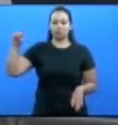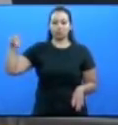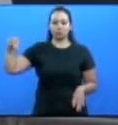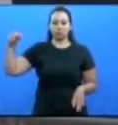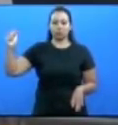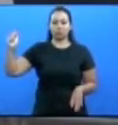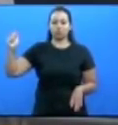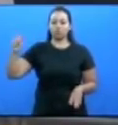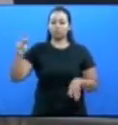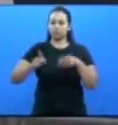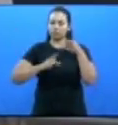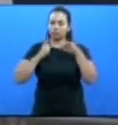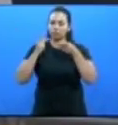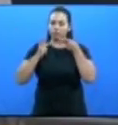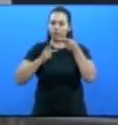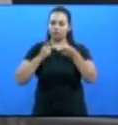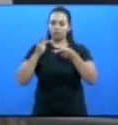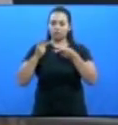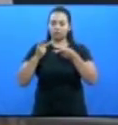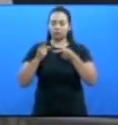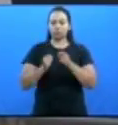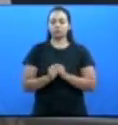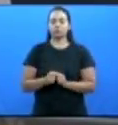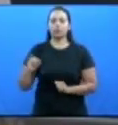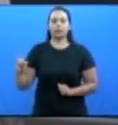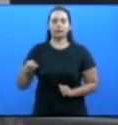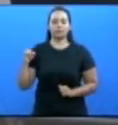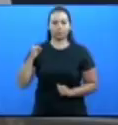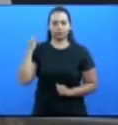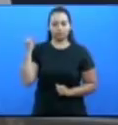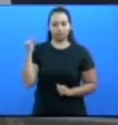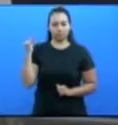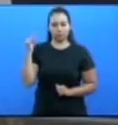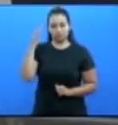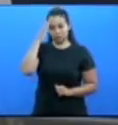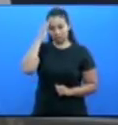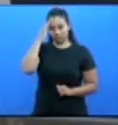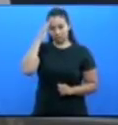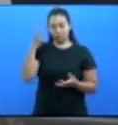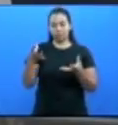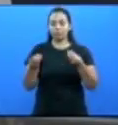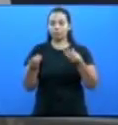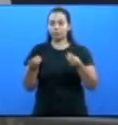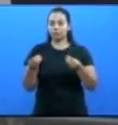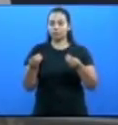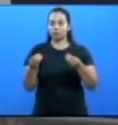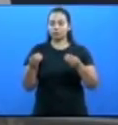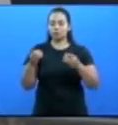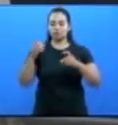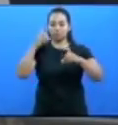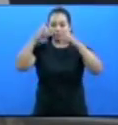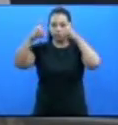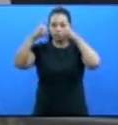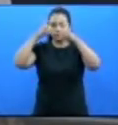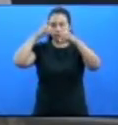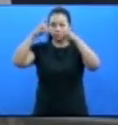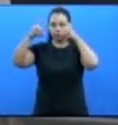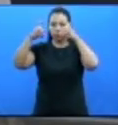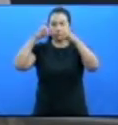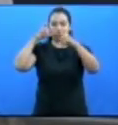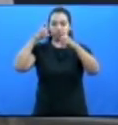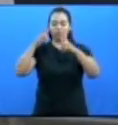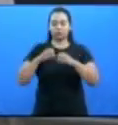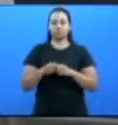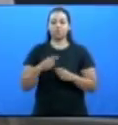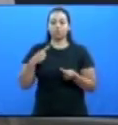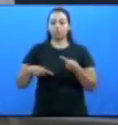destacar, que foram feitos, né, várias reuniões para discutir as necessidades e as preocupações